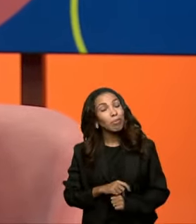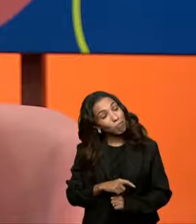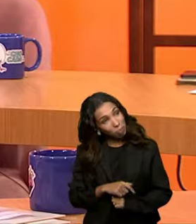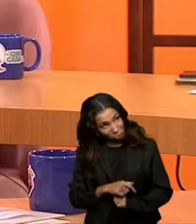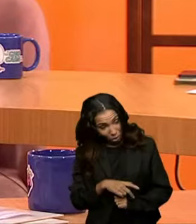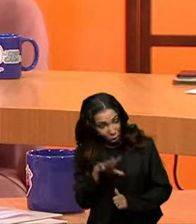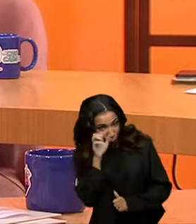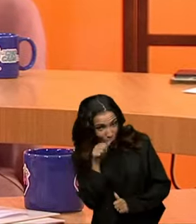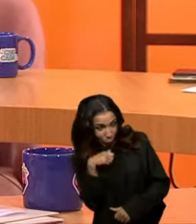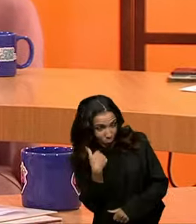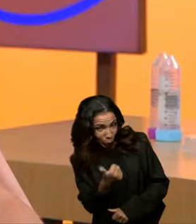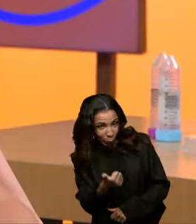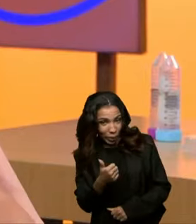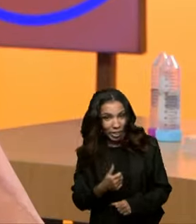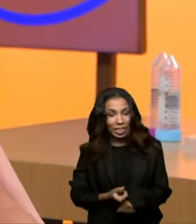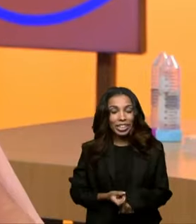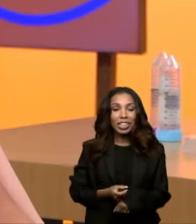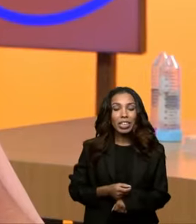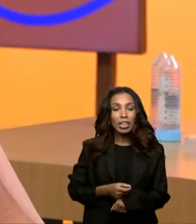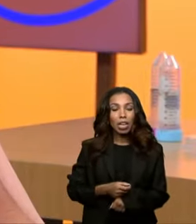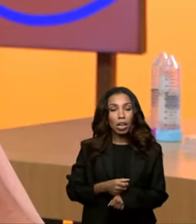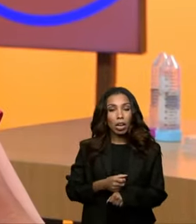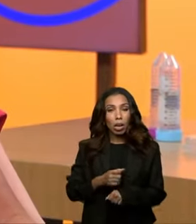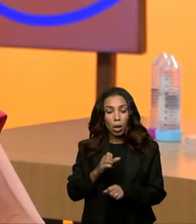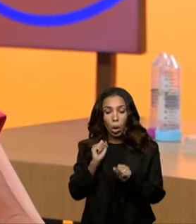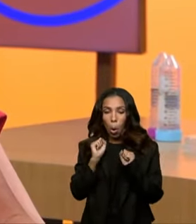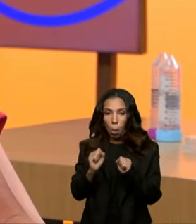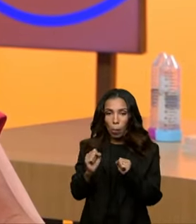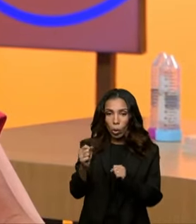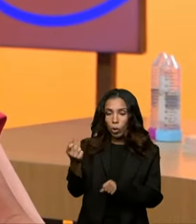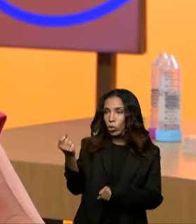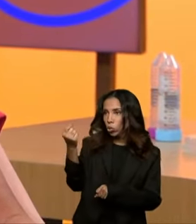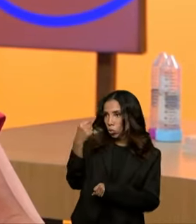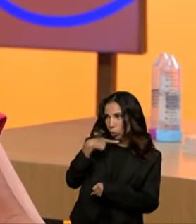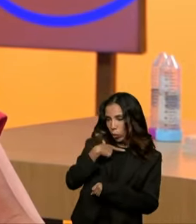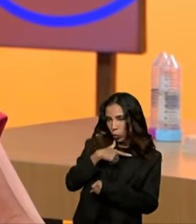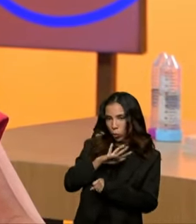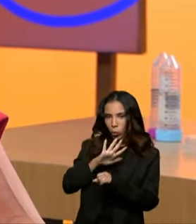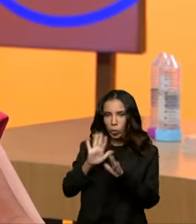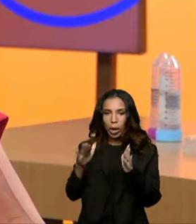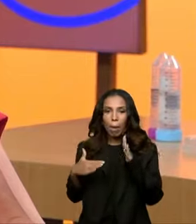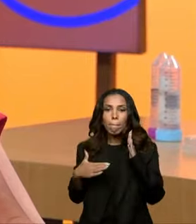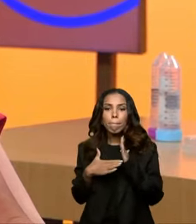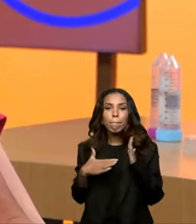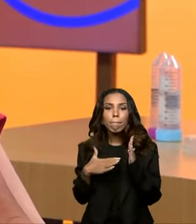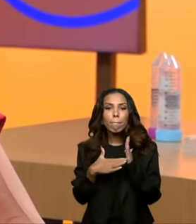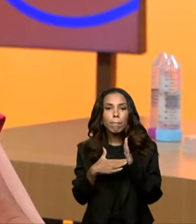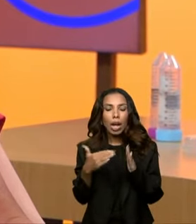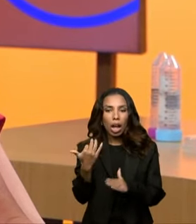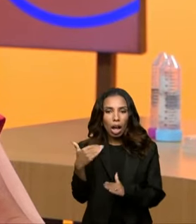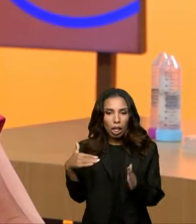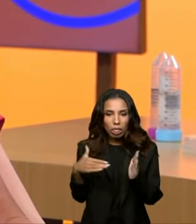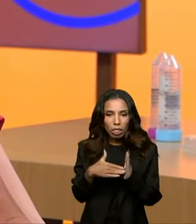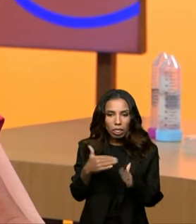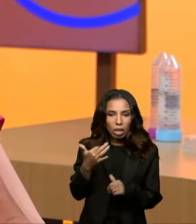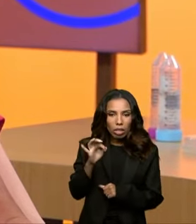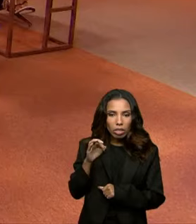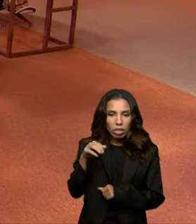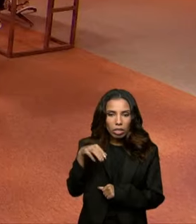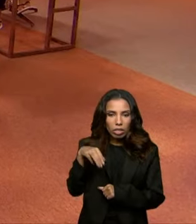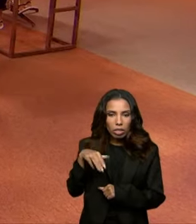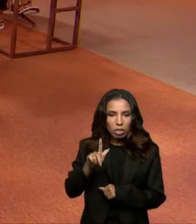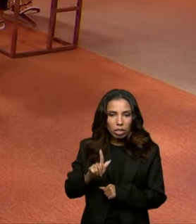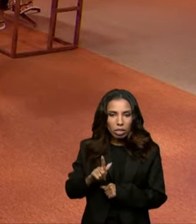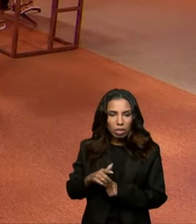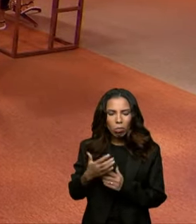Deus. Doutora, então assim, mas eu posso tomar minha melatonina, né, assim, de... Qual é o máximo que pode tomar? Até 10, não é isso? Muito,